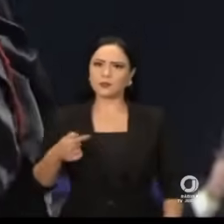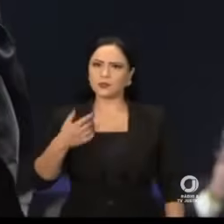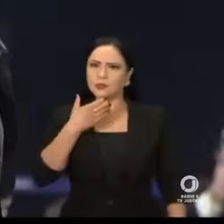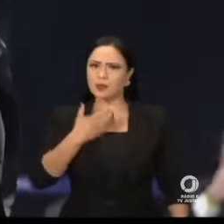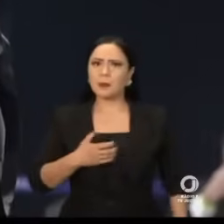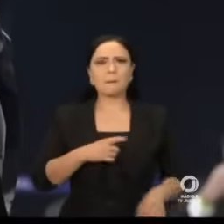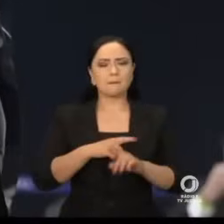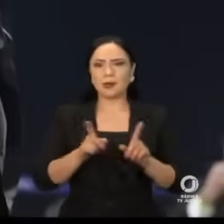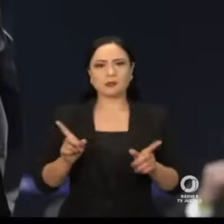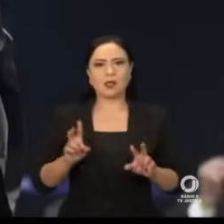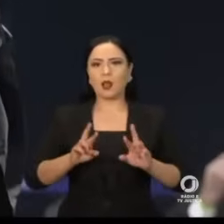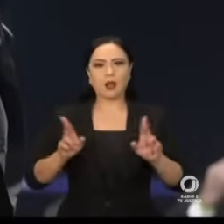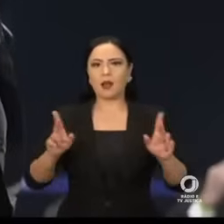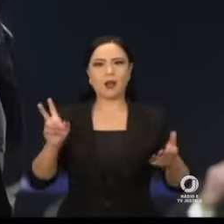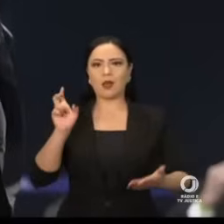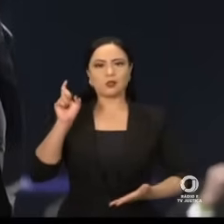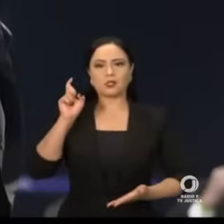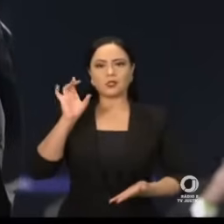consumou, palavras do Ministério Público,